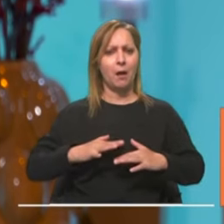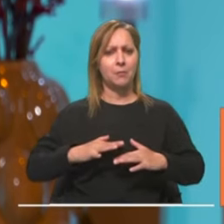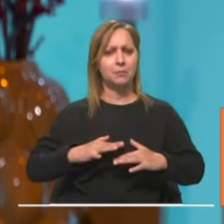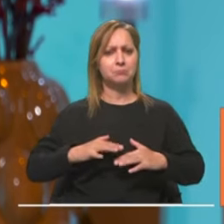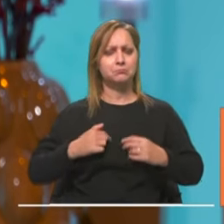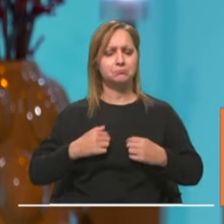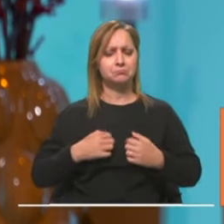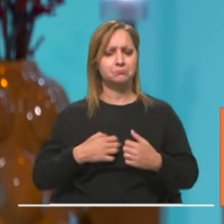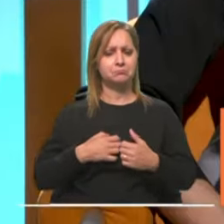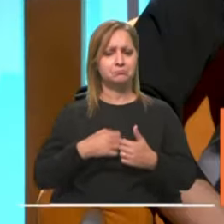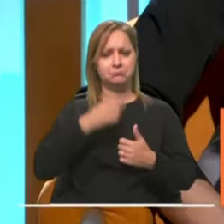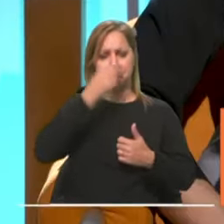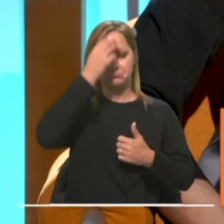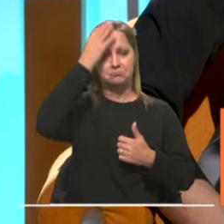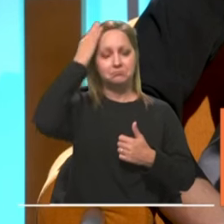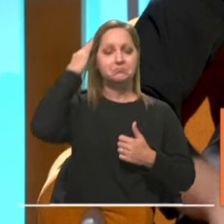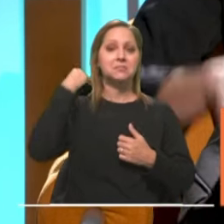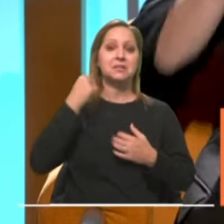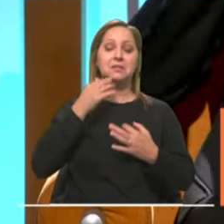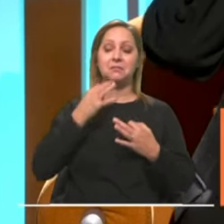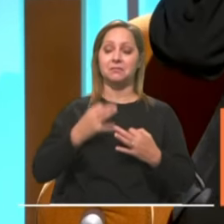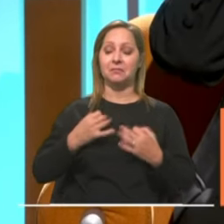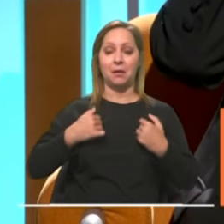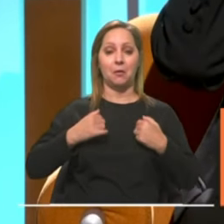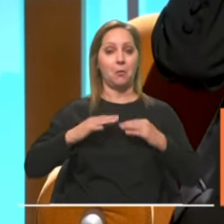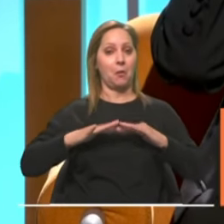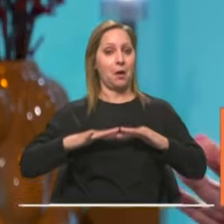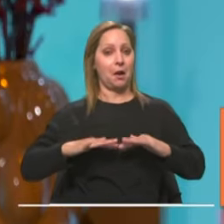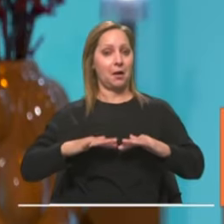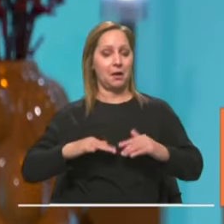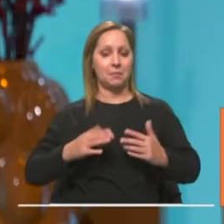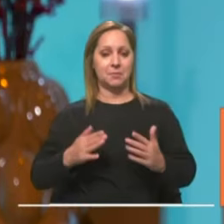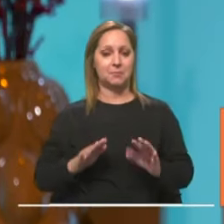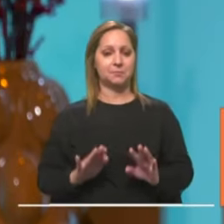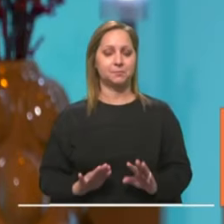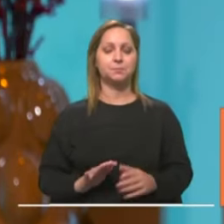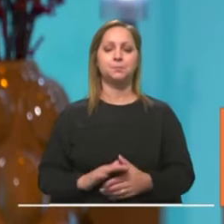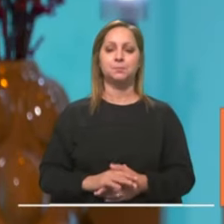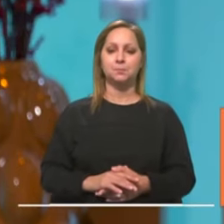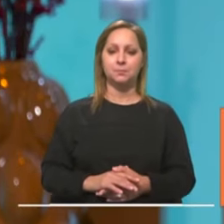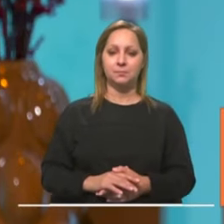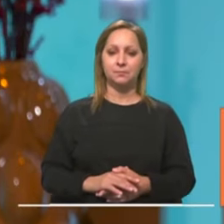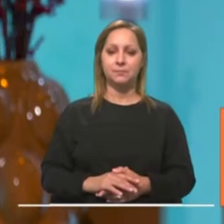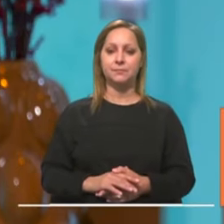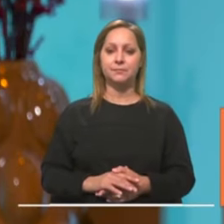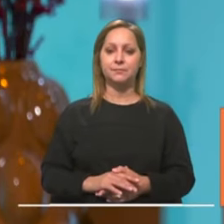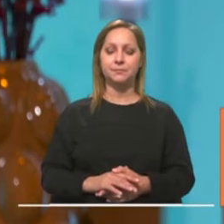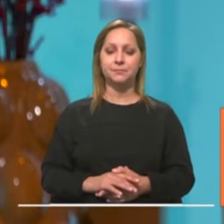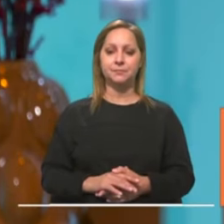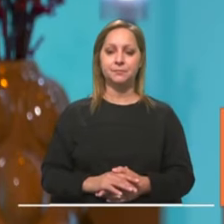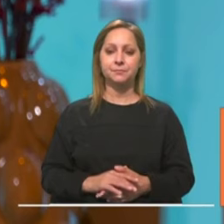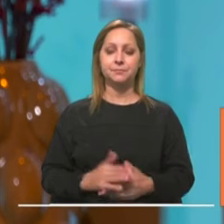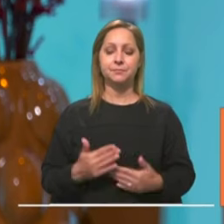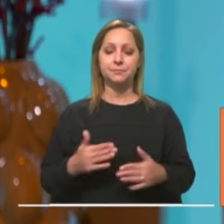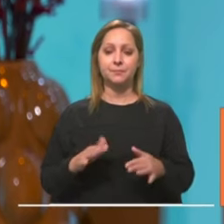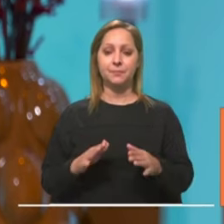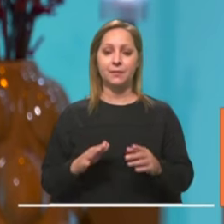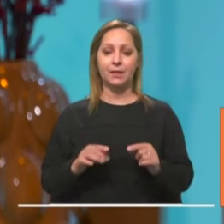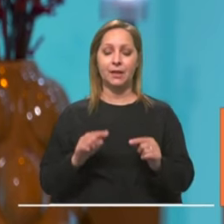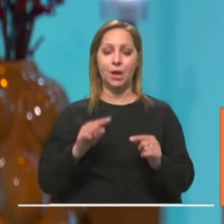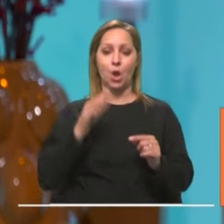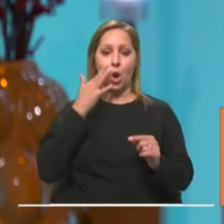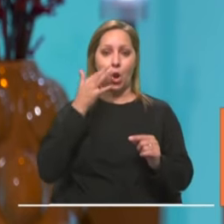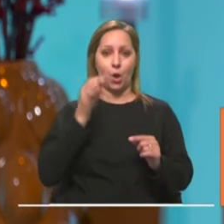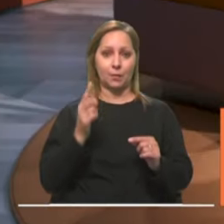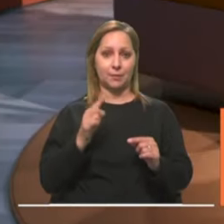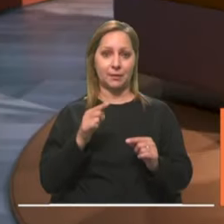conforto, achei eu, e confirmou-se, não me tirou de todo da minha tranquilidade e da minha serenidade, ainda que não seja normal